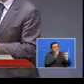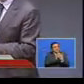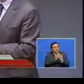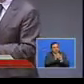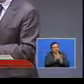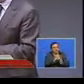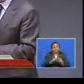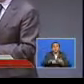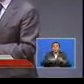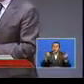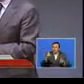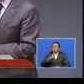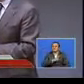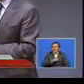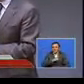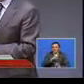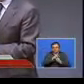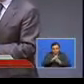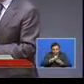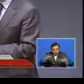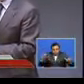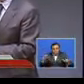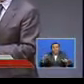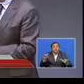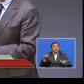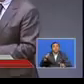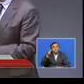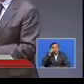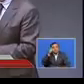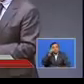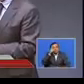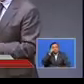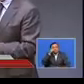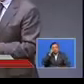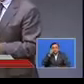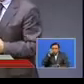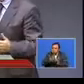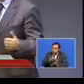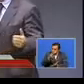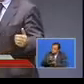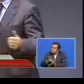esse apelo enorme de público. Portanto, tem